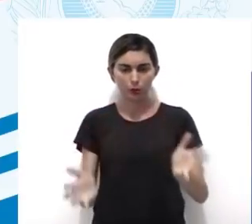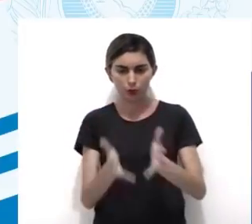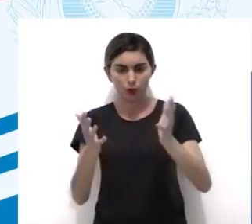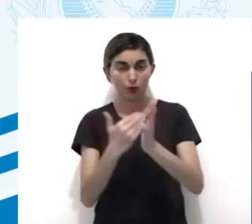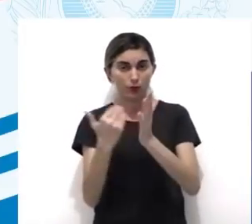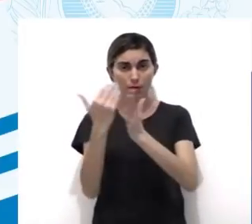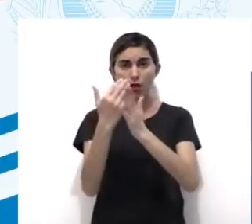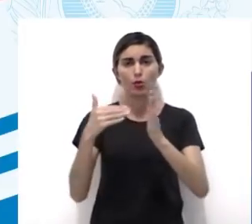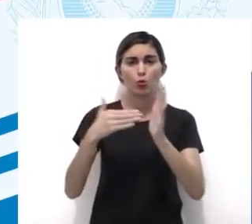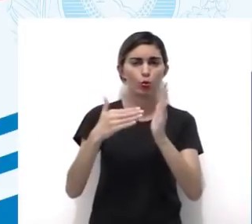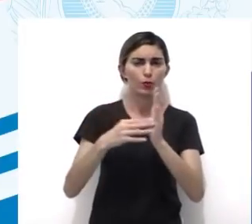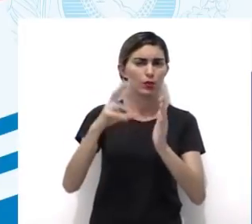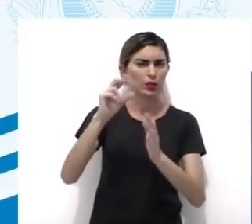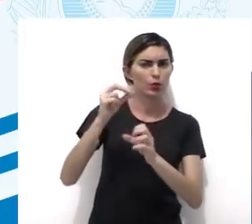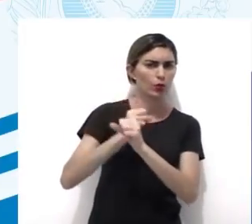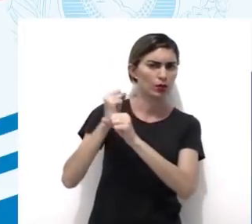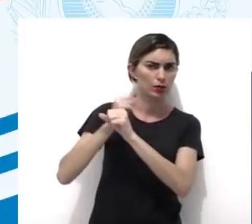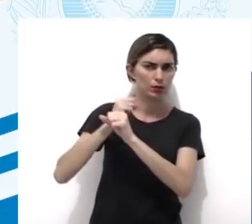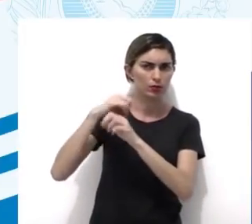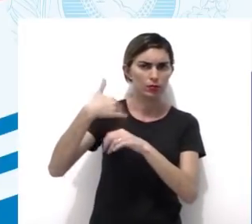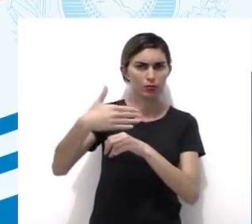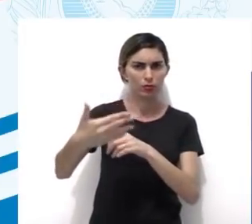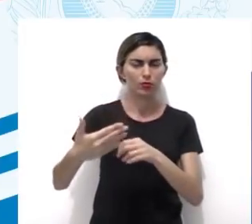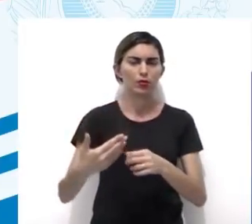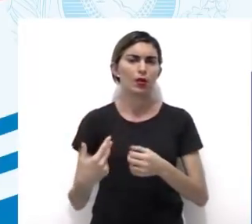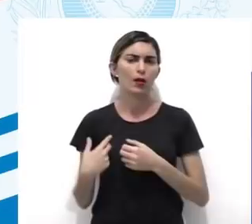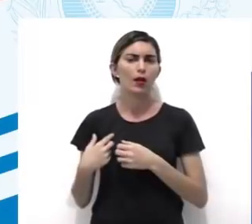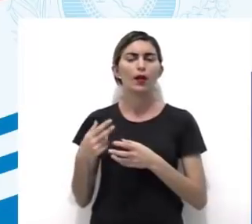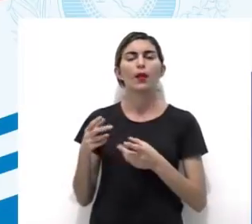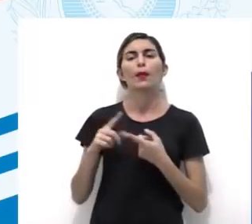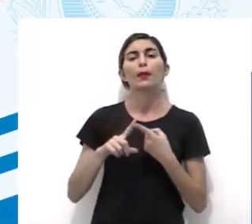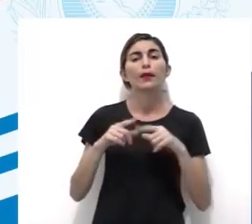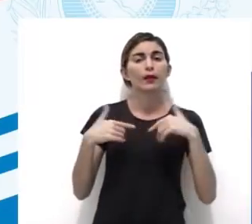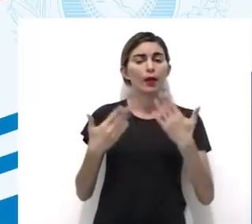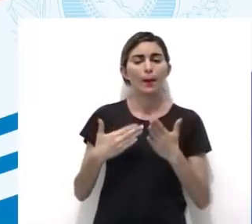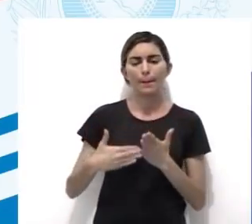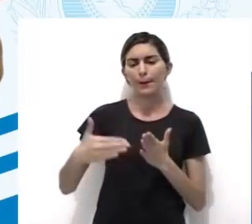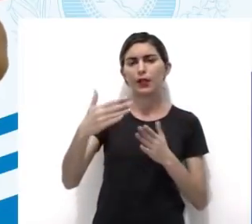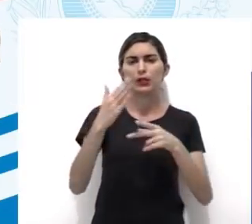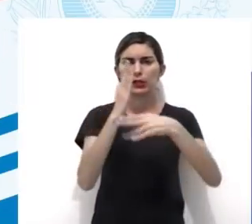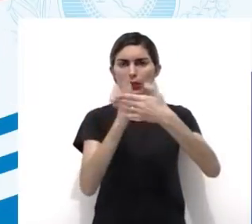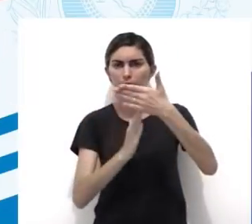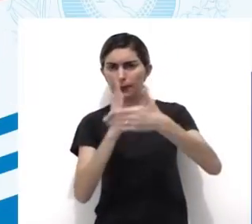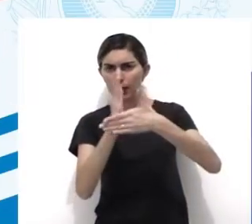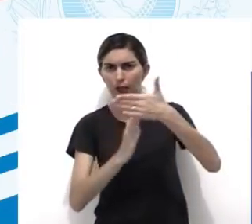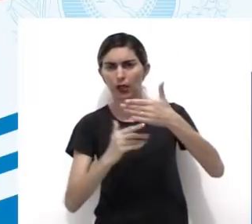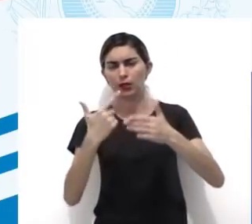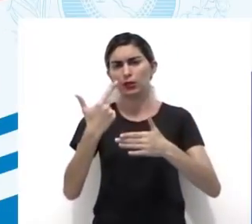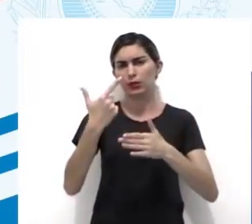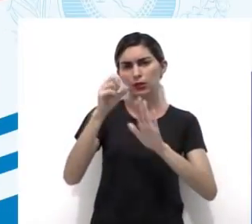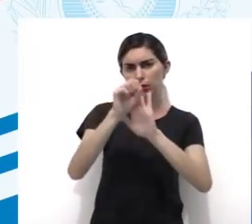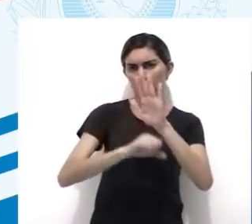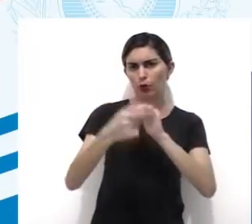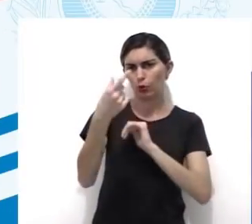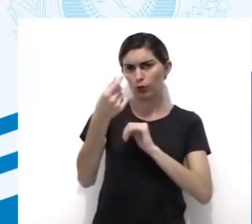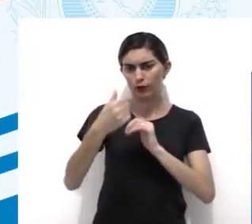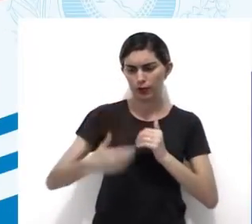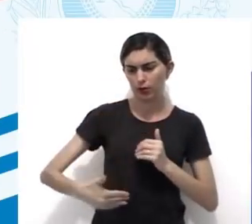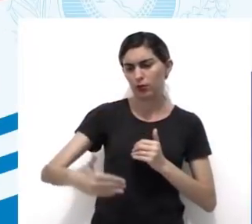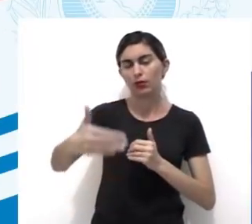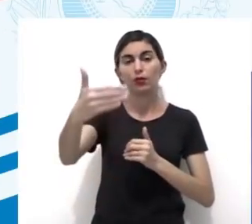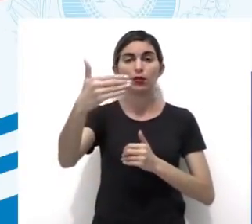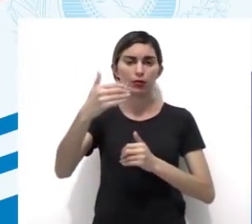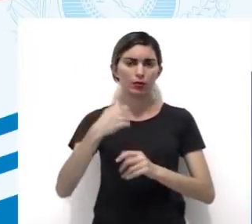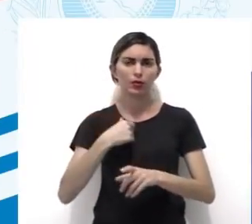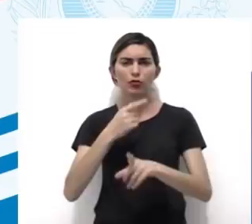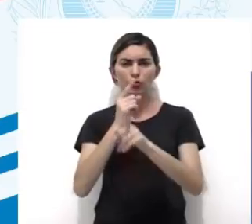últimos 50 anos esse reflexo ele é absorvido e é a partir da segunda metade do século XX em diante que a